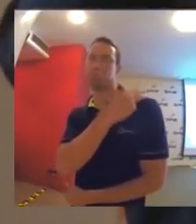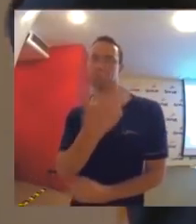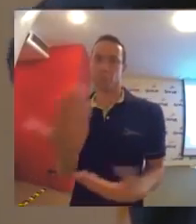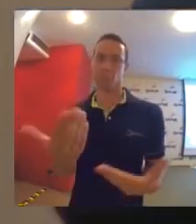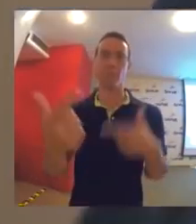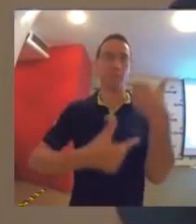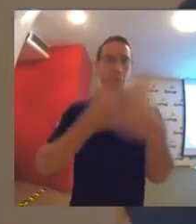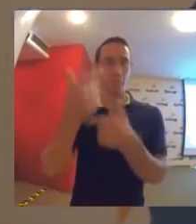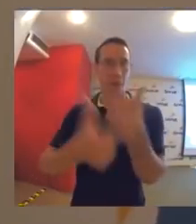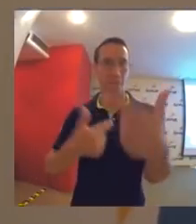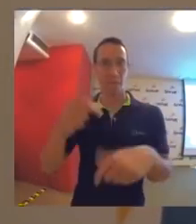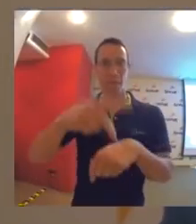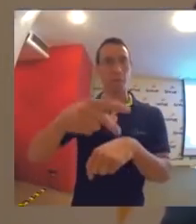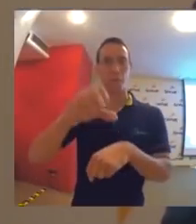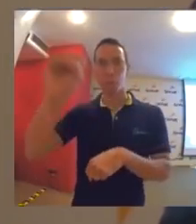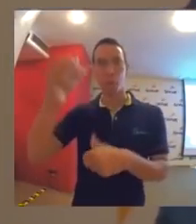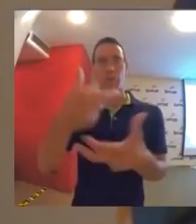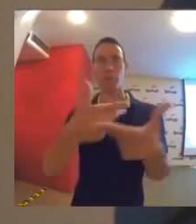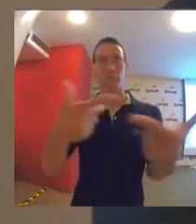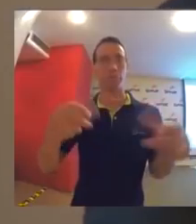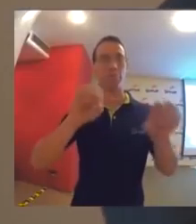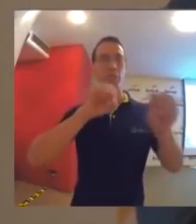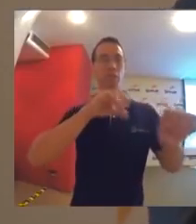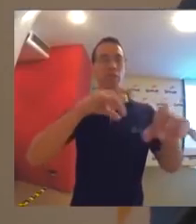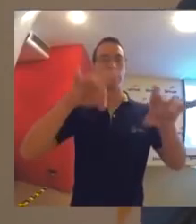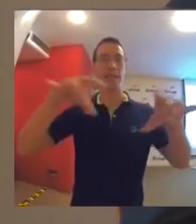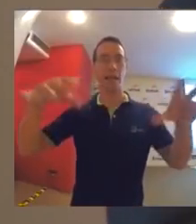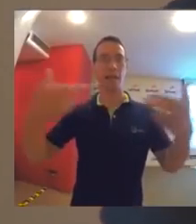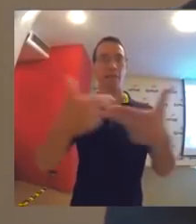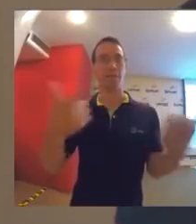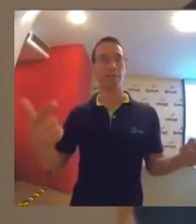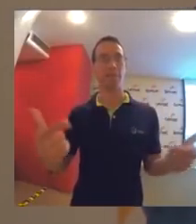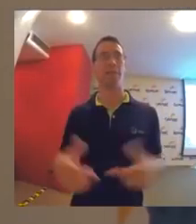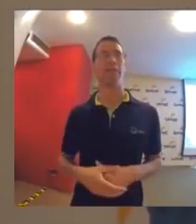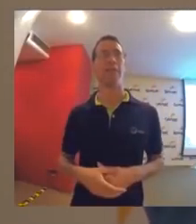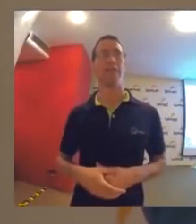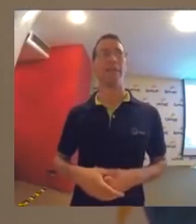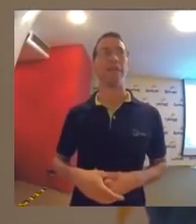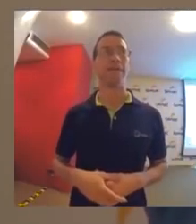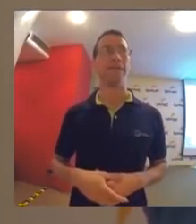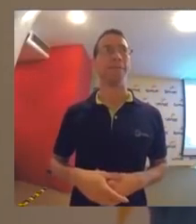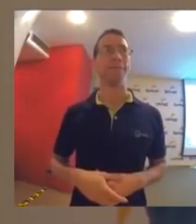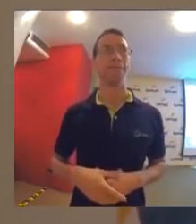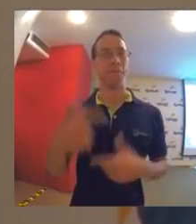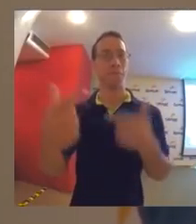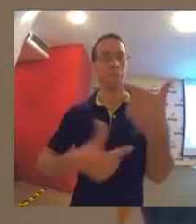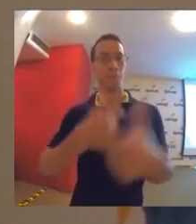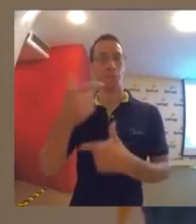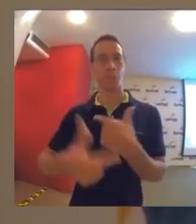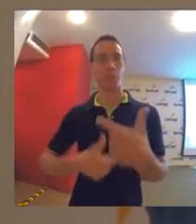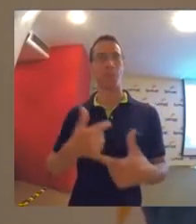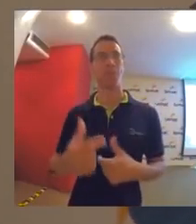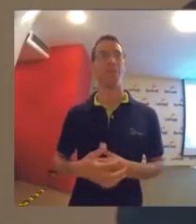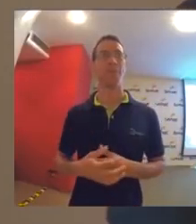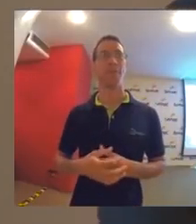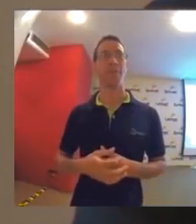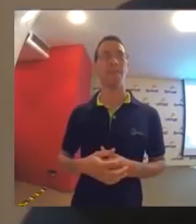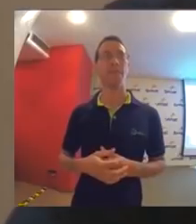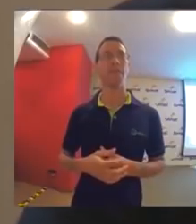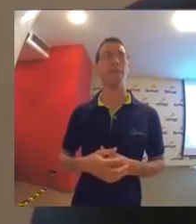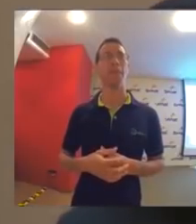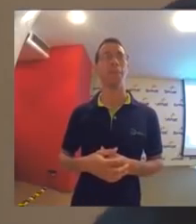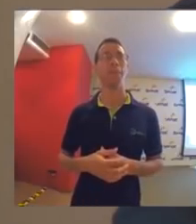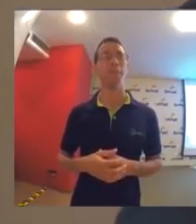ou no pós-graduações, ou no ensino técnico, educação de adultos, onde eu trabalhei, eu